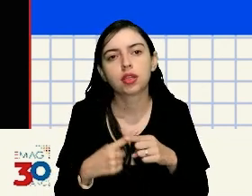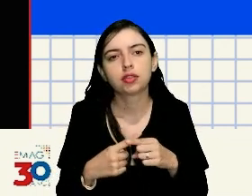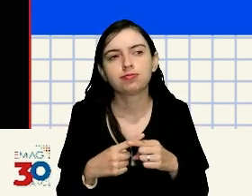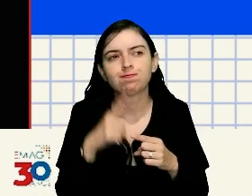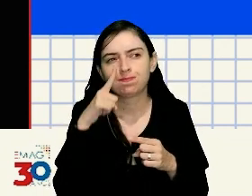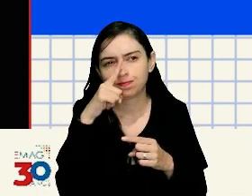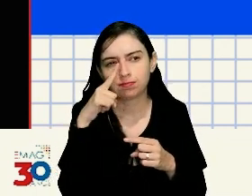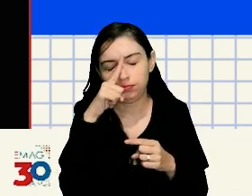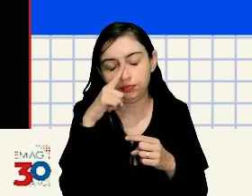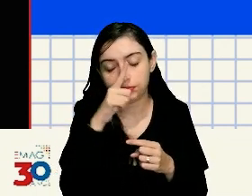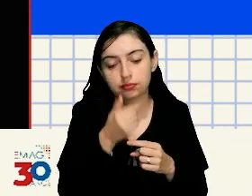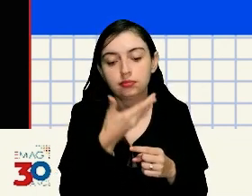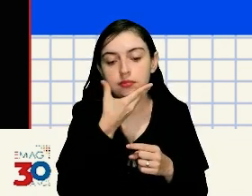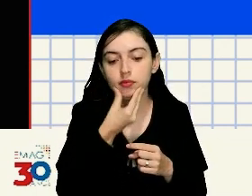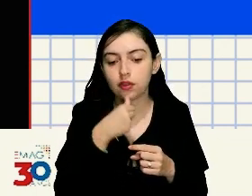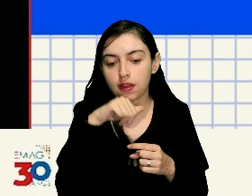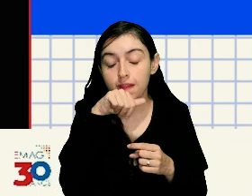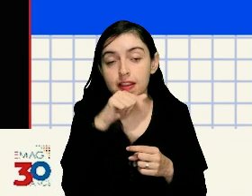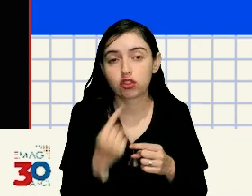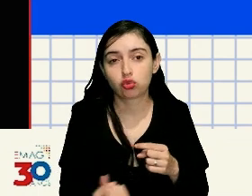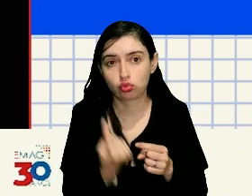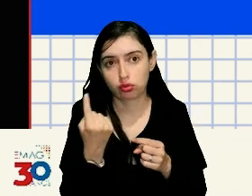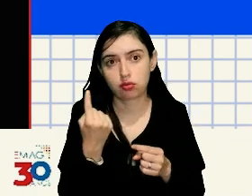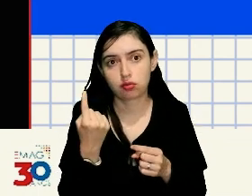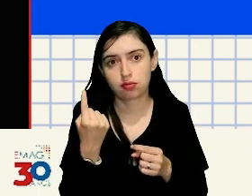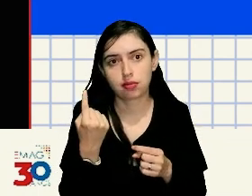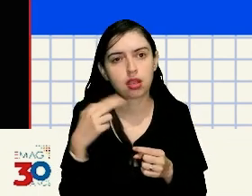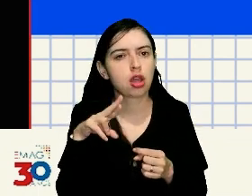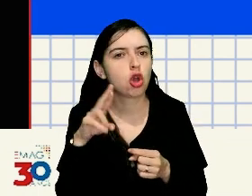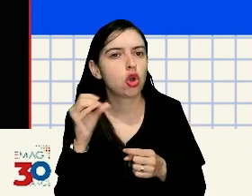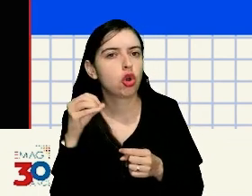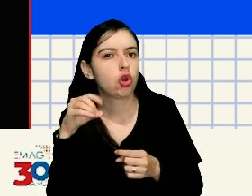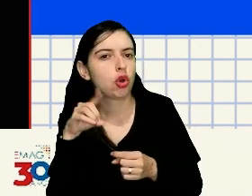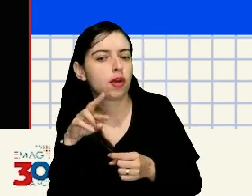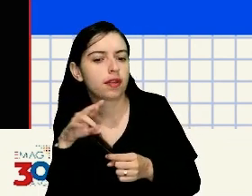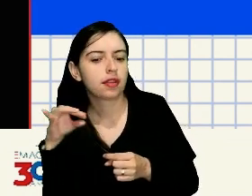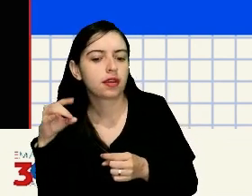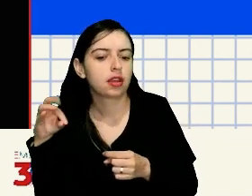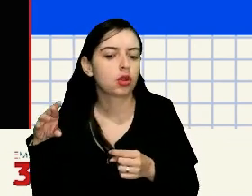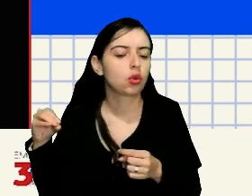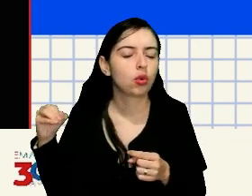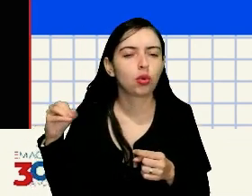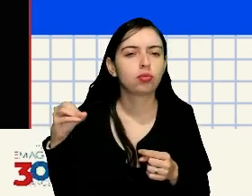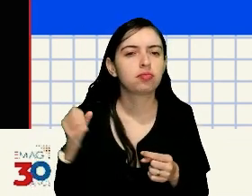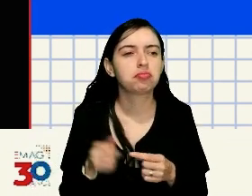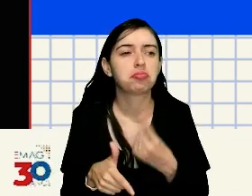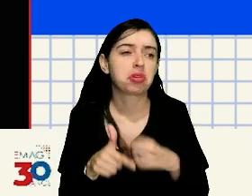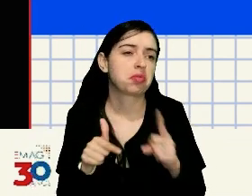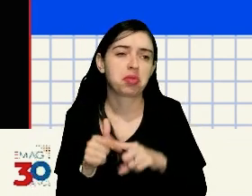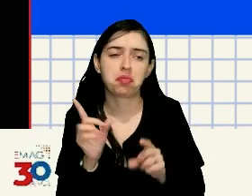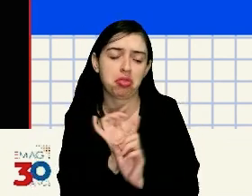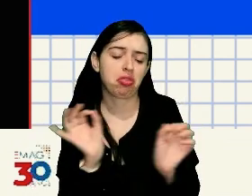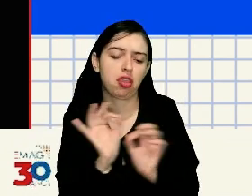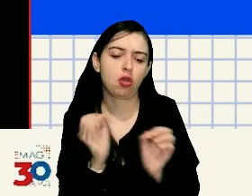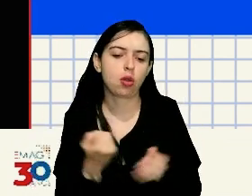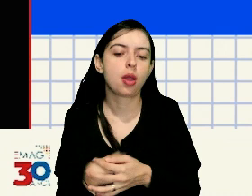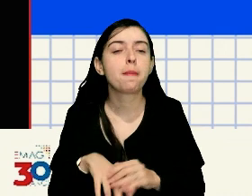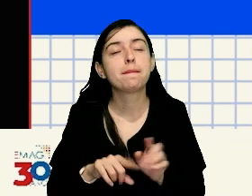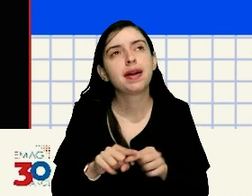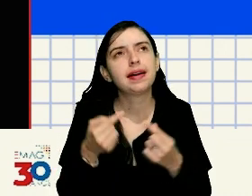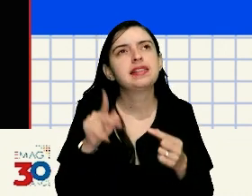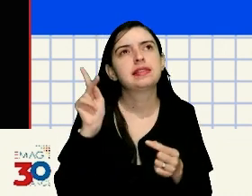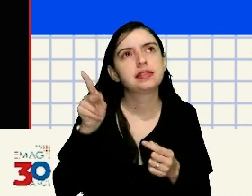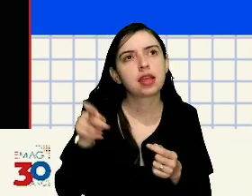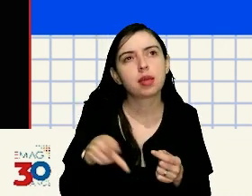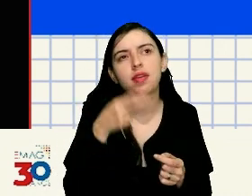no singular e falar da paternidade do Rodrigo Hilbert, sabe? Não tem nenhum problema com ele, mas sempre vai falar da paternidade daquele homem branco, cis,